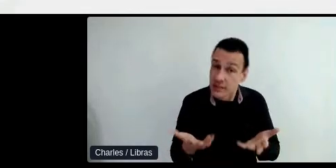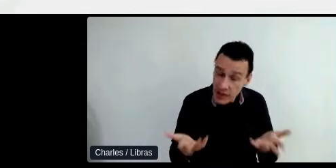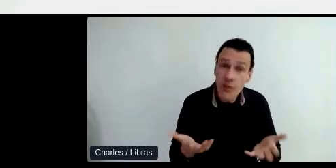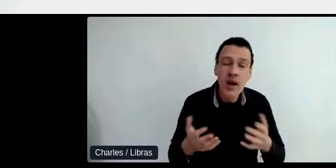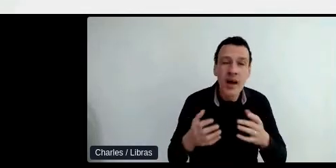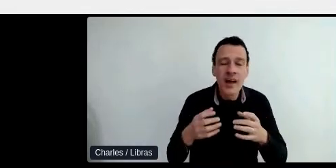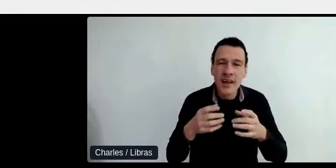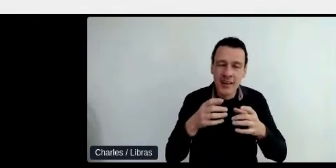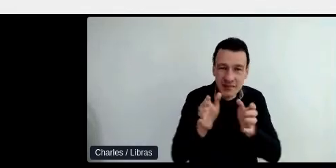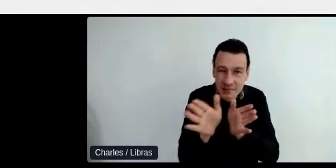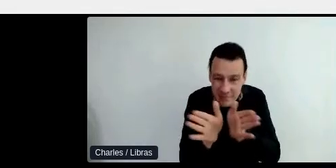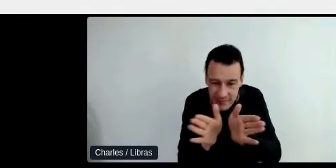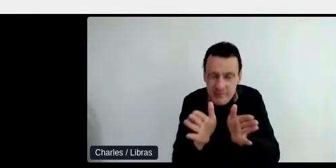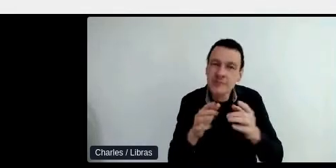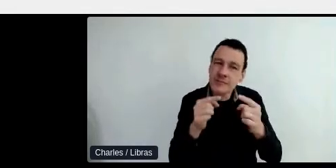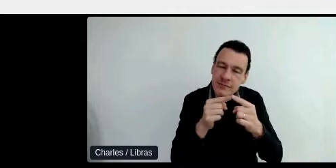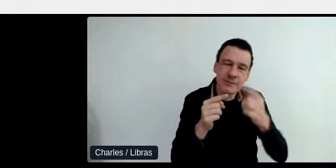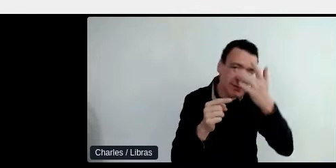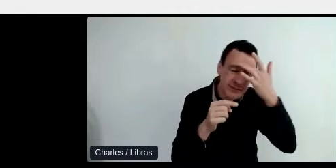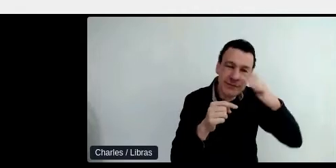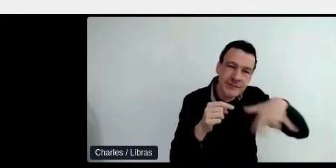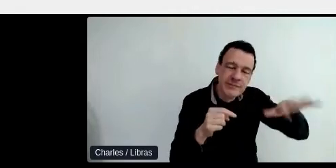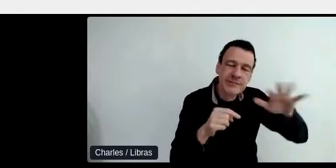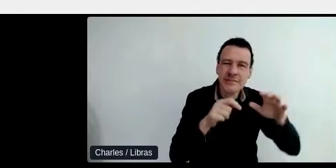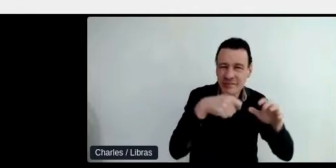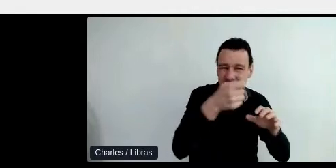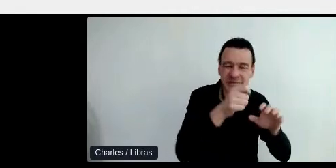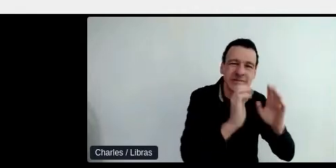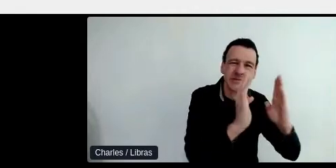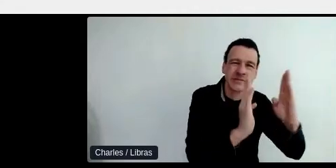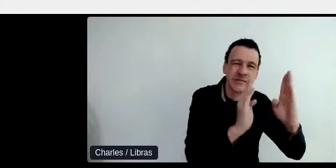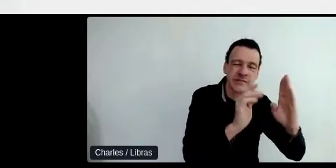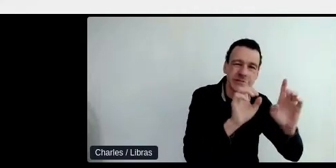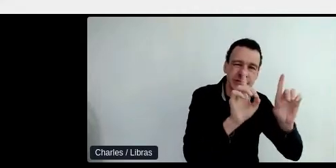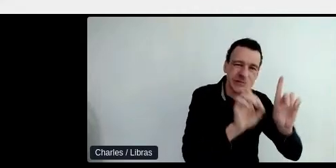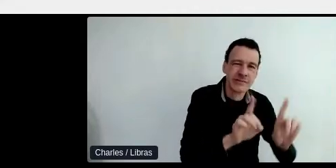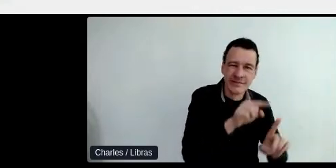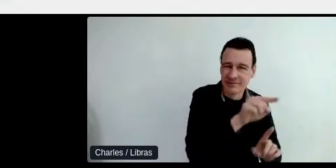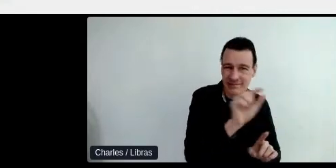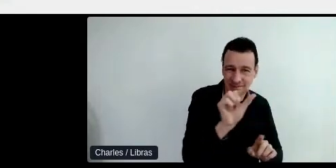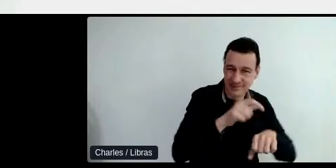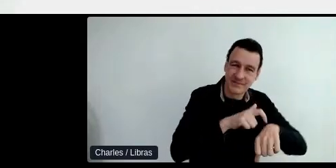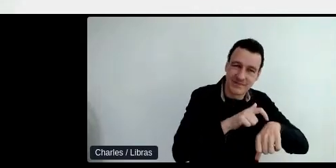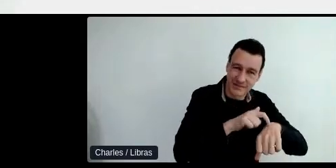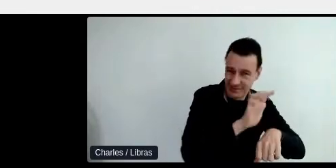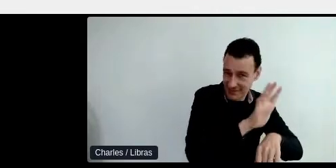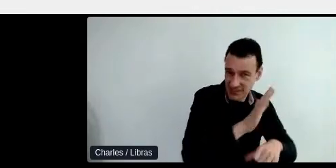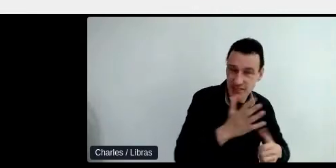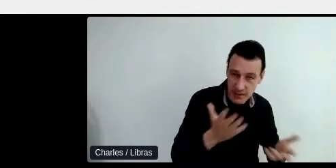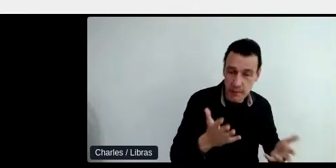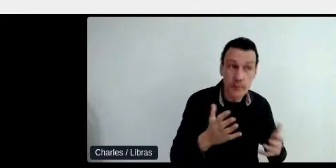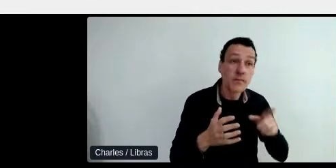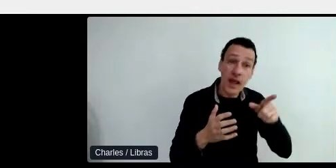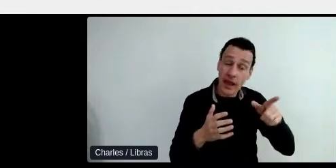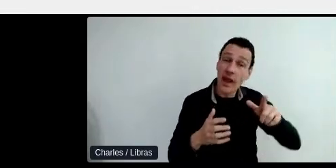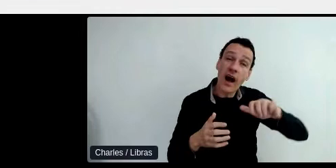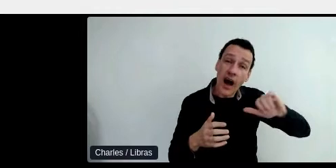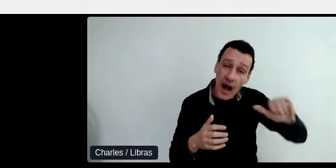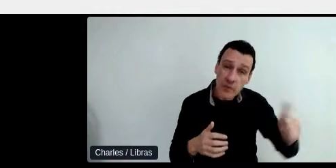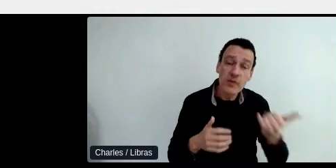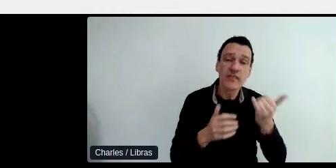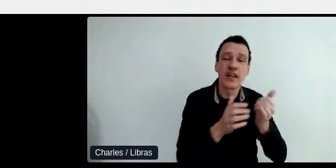estão incluídas, né? Então, elas também vão poder desfrutar dos recursos